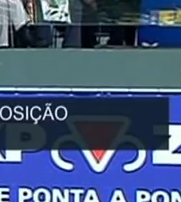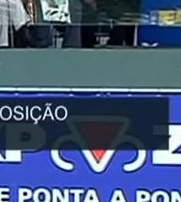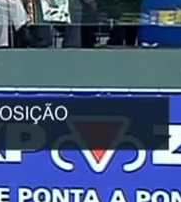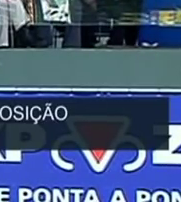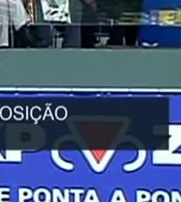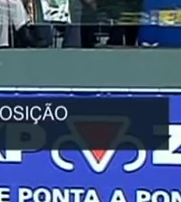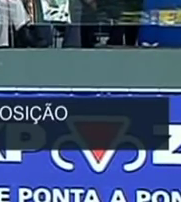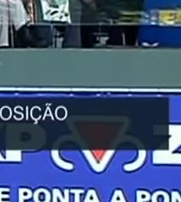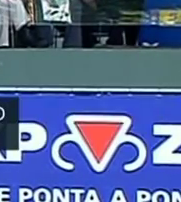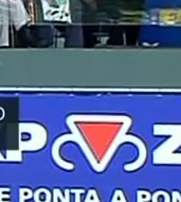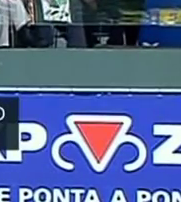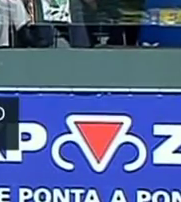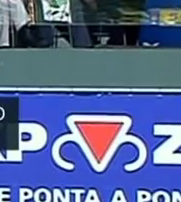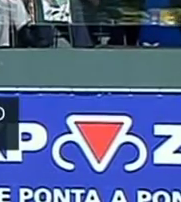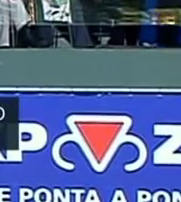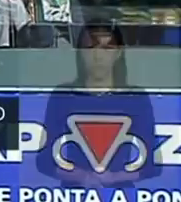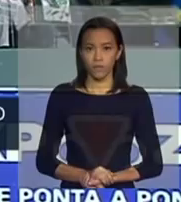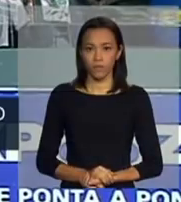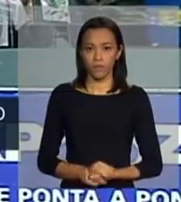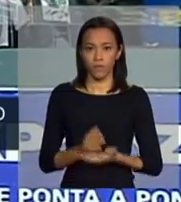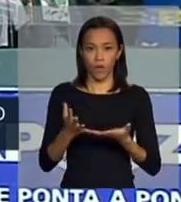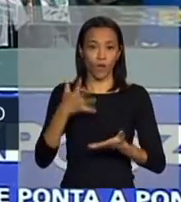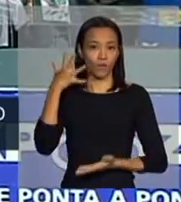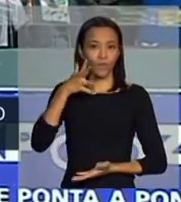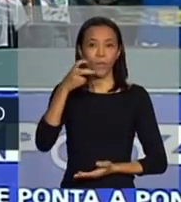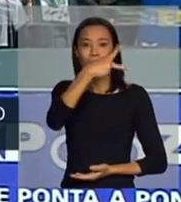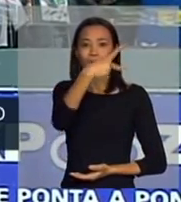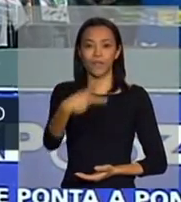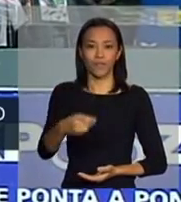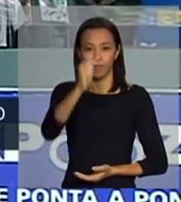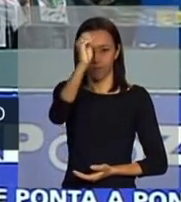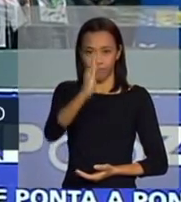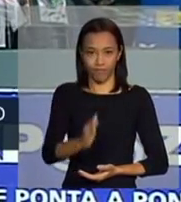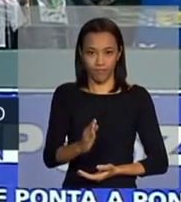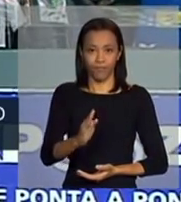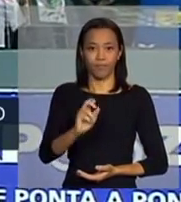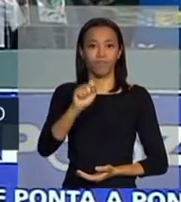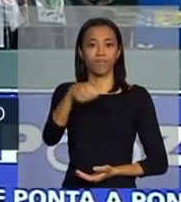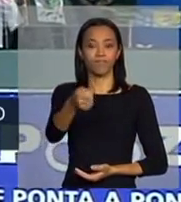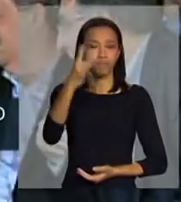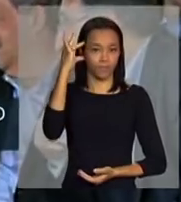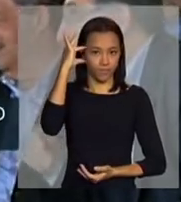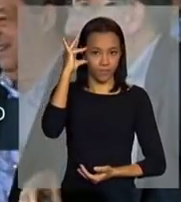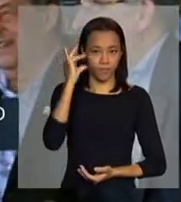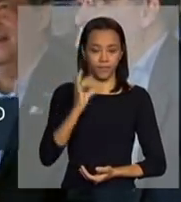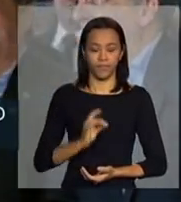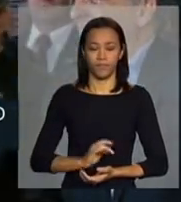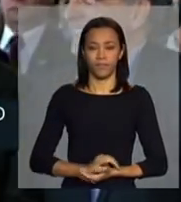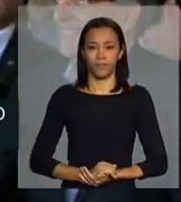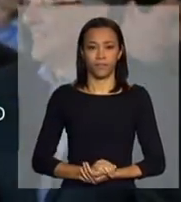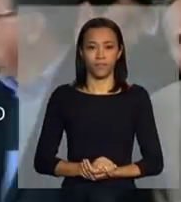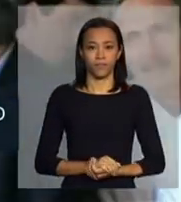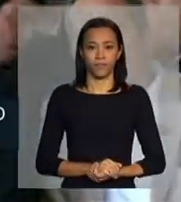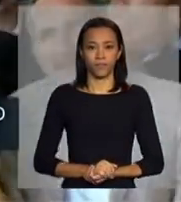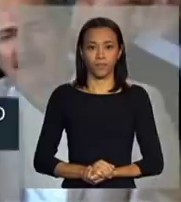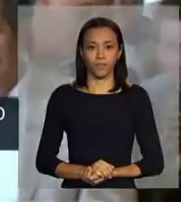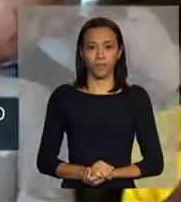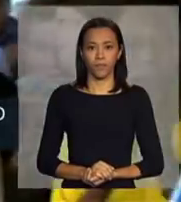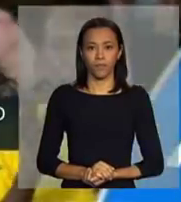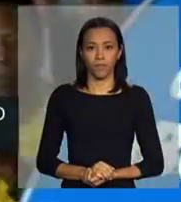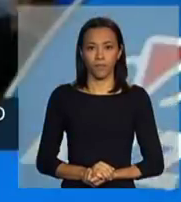Com a palavra, a senhora presidenta da República, Dilma Rousseff.